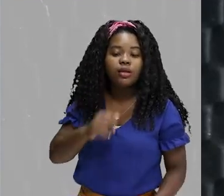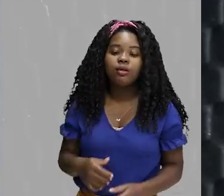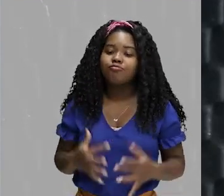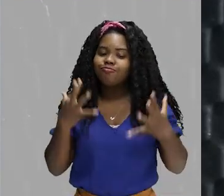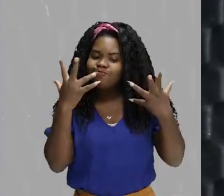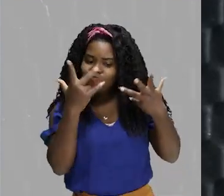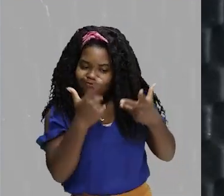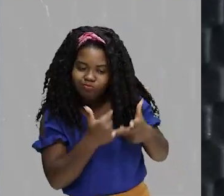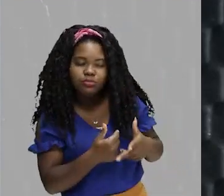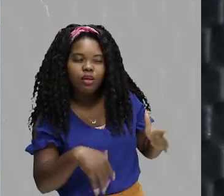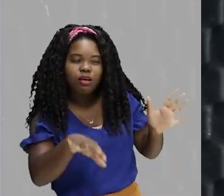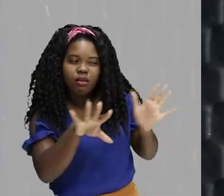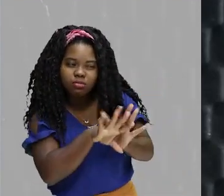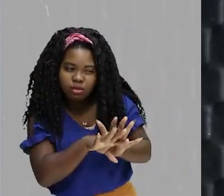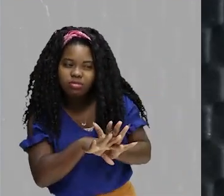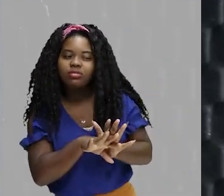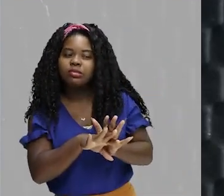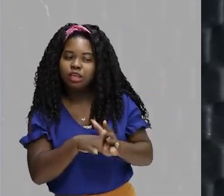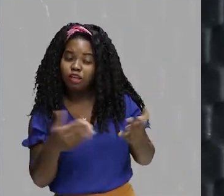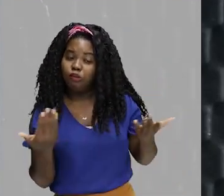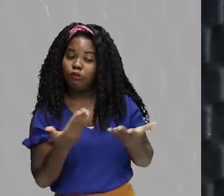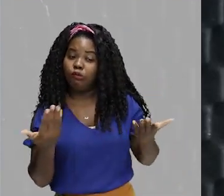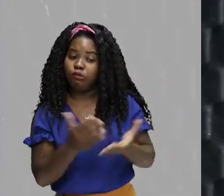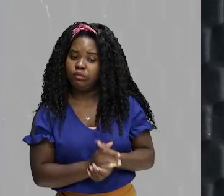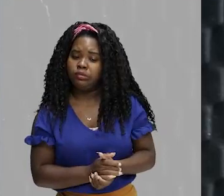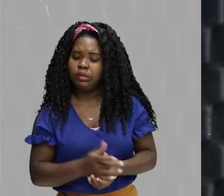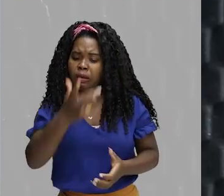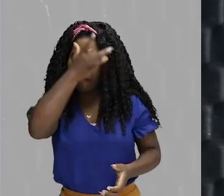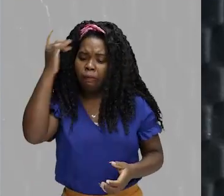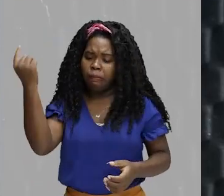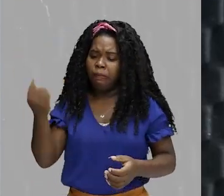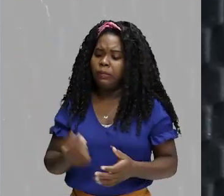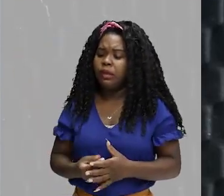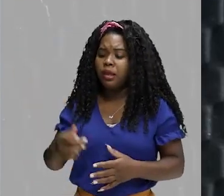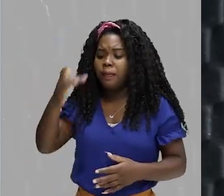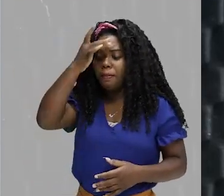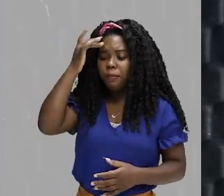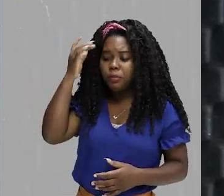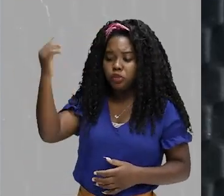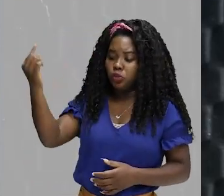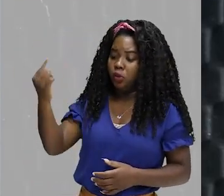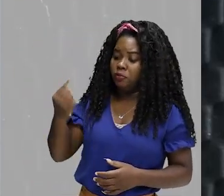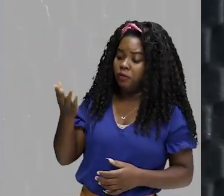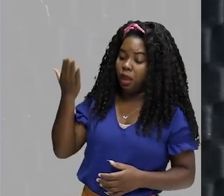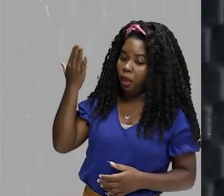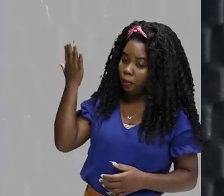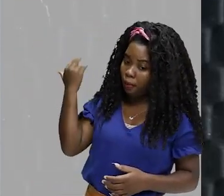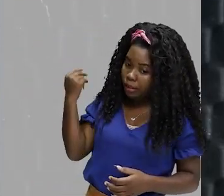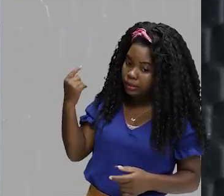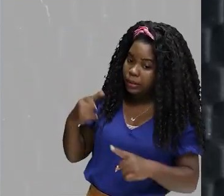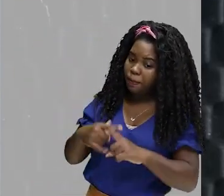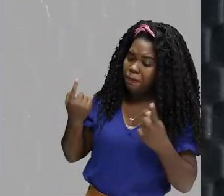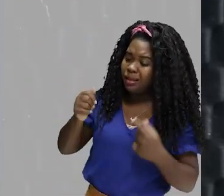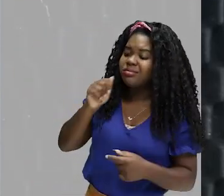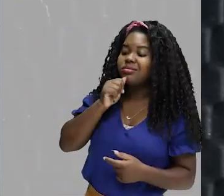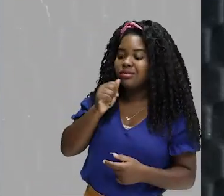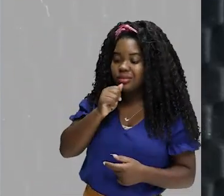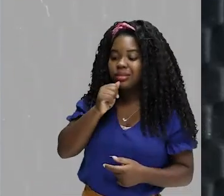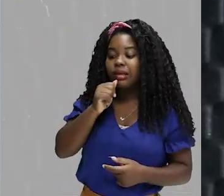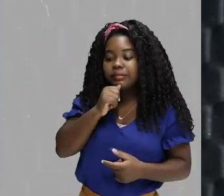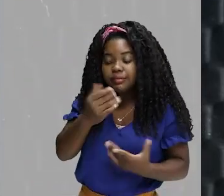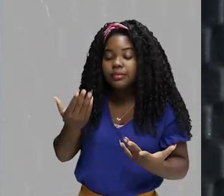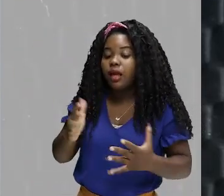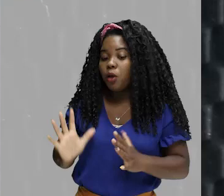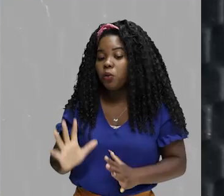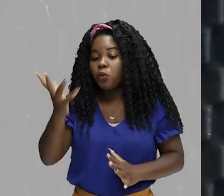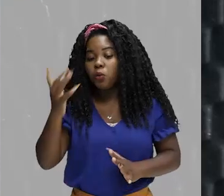venido hoy. Tá, a pessoa veio no passado, porém, ainda permanece esse